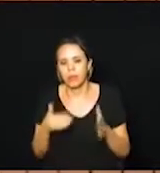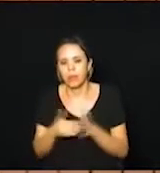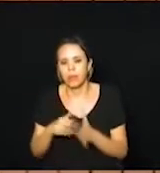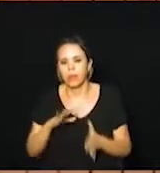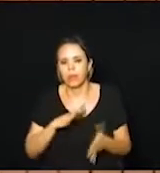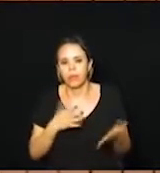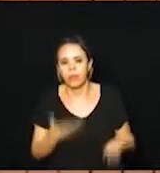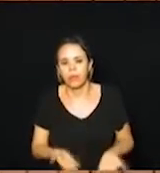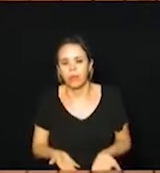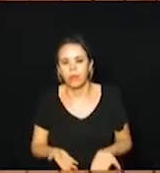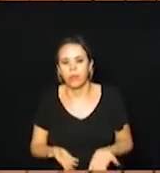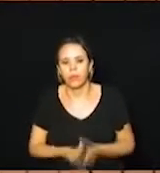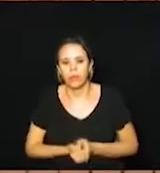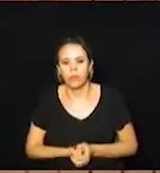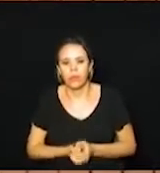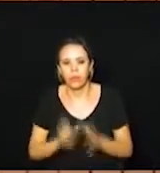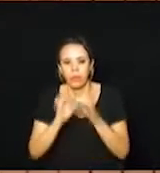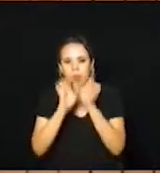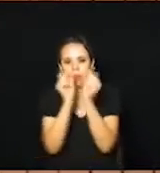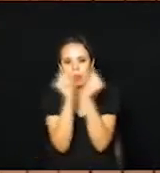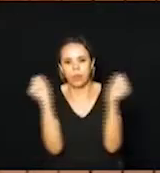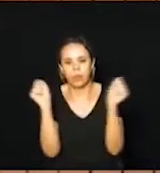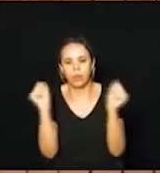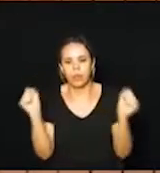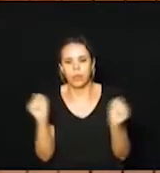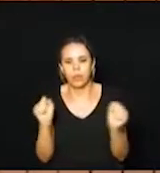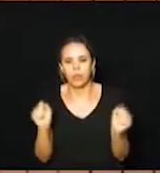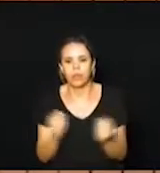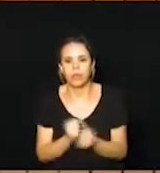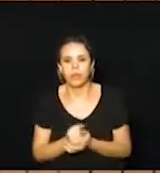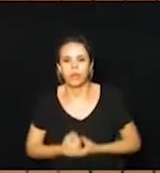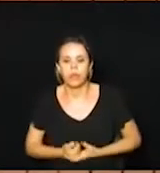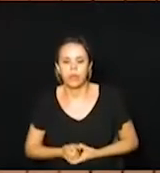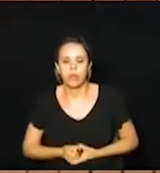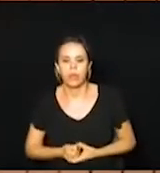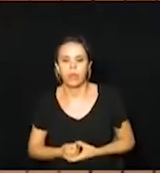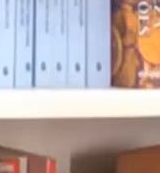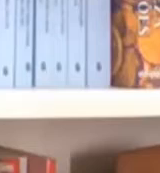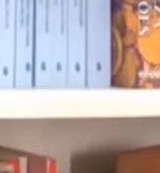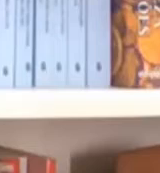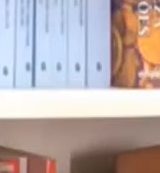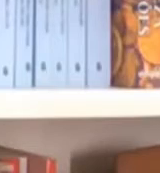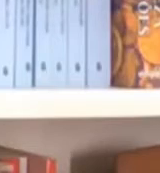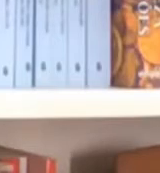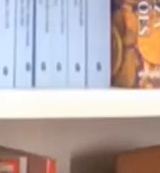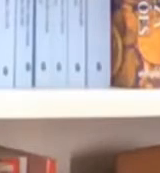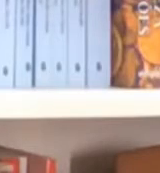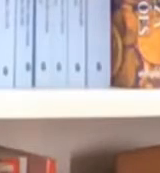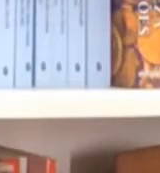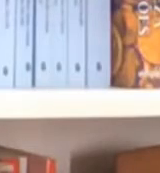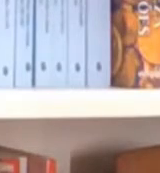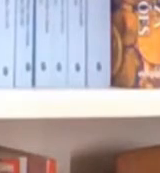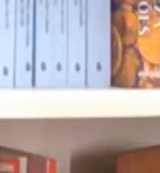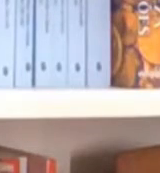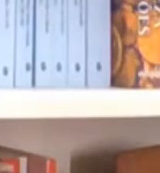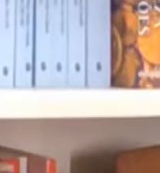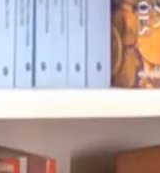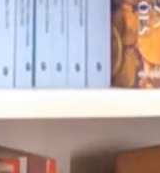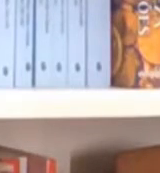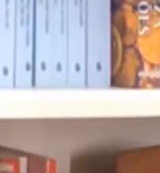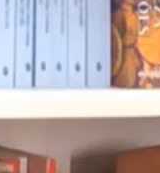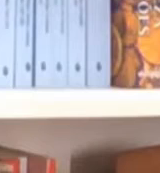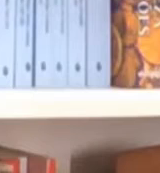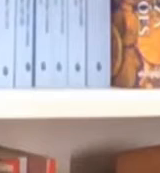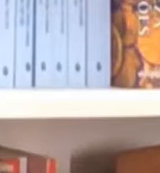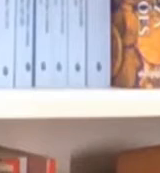a discriminação. Quando ele desceu, o vereador Nelson Ozzi partiu para cima dele para poder agredi-lo, e ele